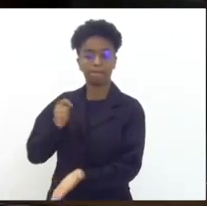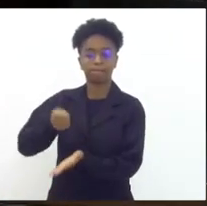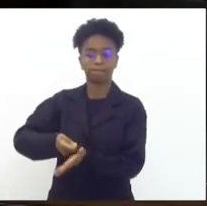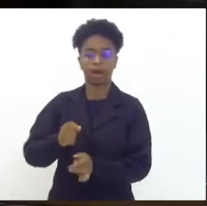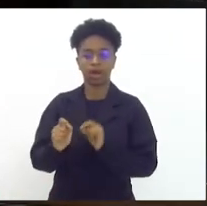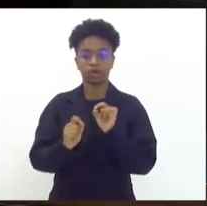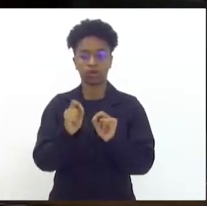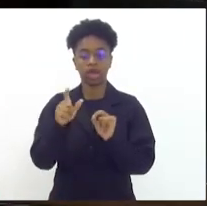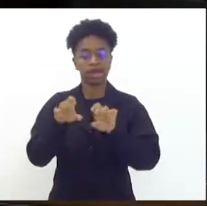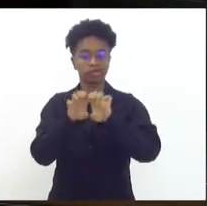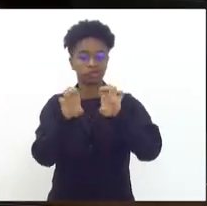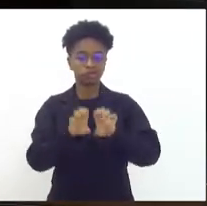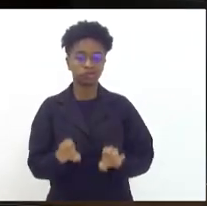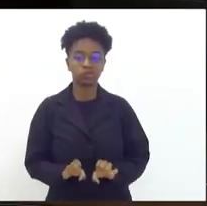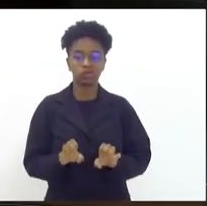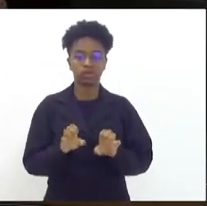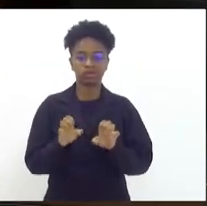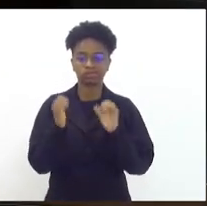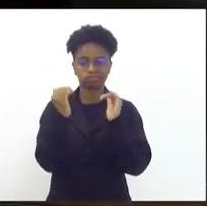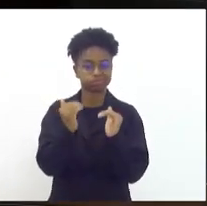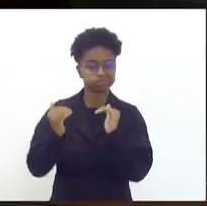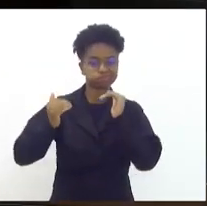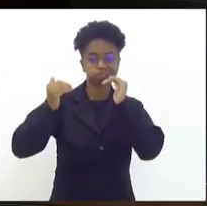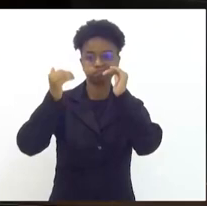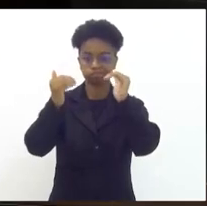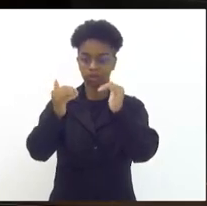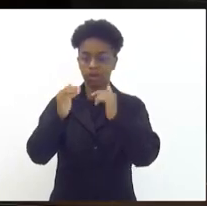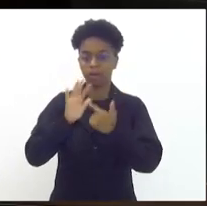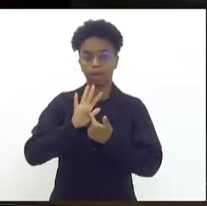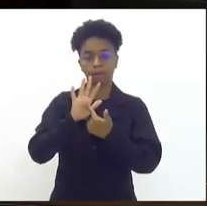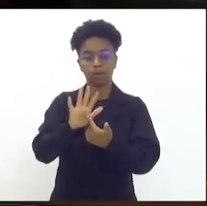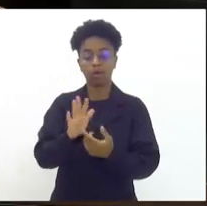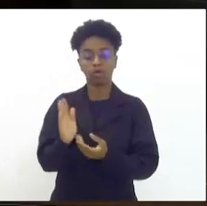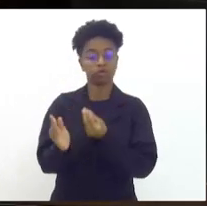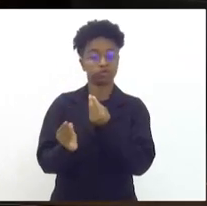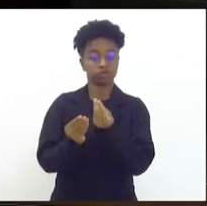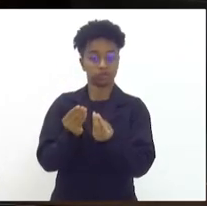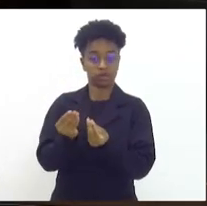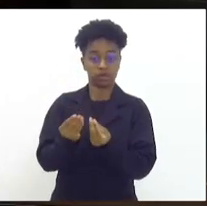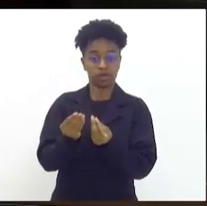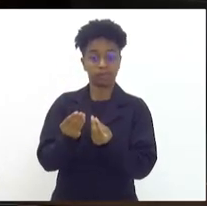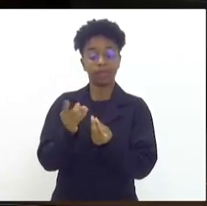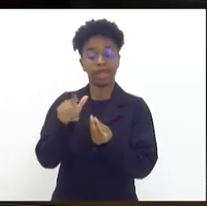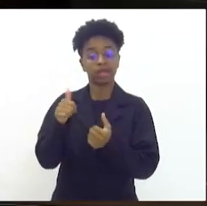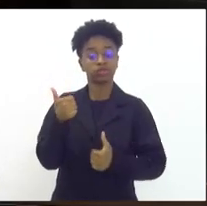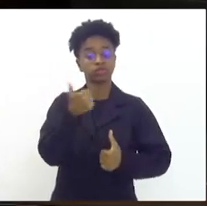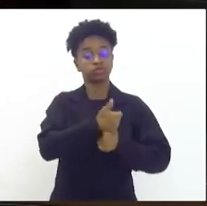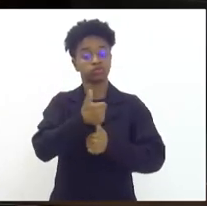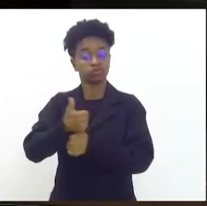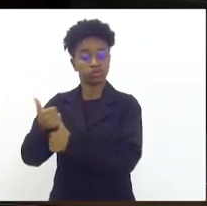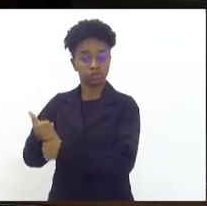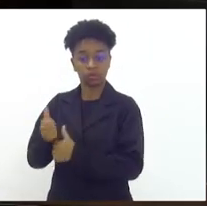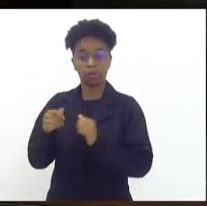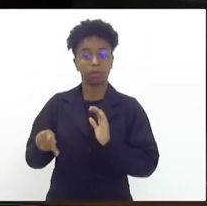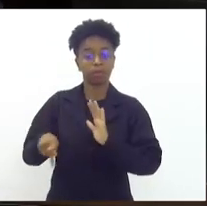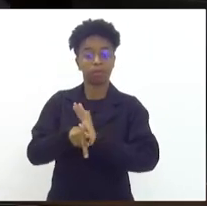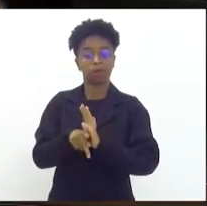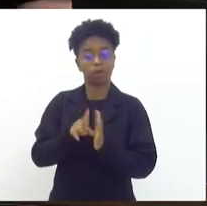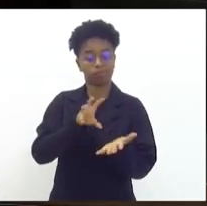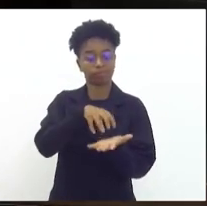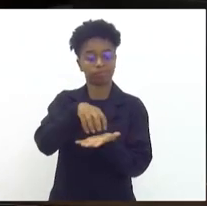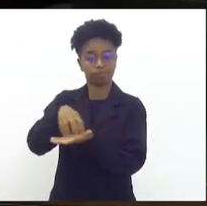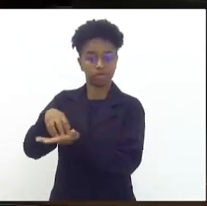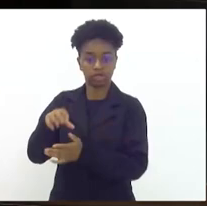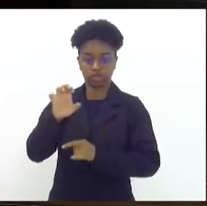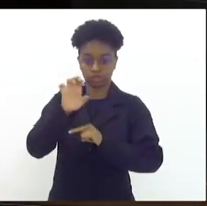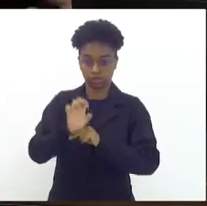essa estrutura megaloma que vai representar na verdade a substituição dos físicos estaduais quer dizer